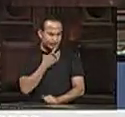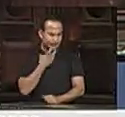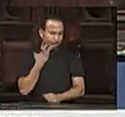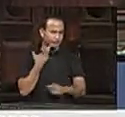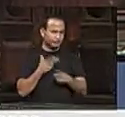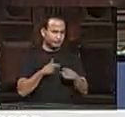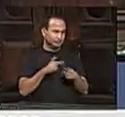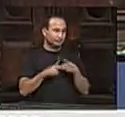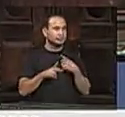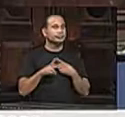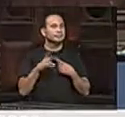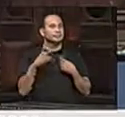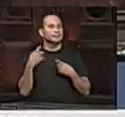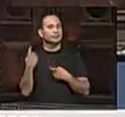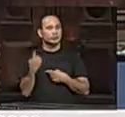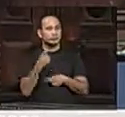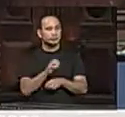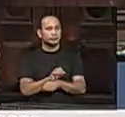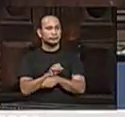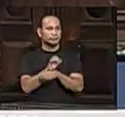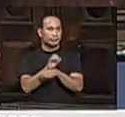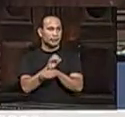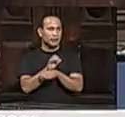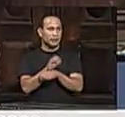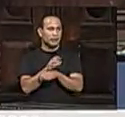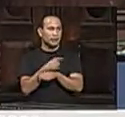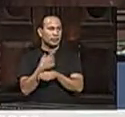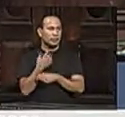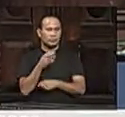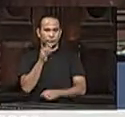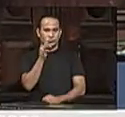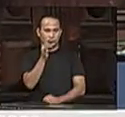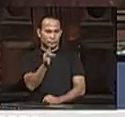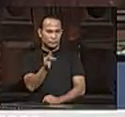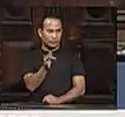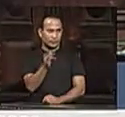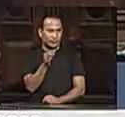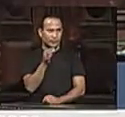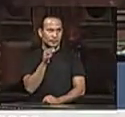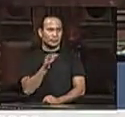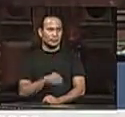extremamente danosas ao nosso Estado, no nosso futuro bem próximo. Muito obrigado.